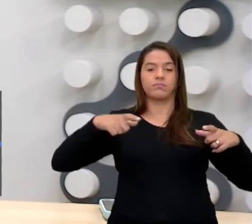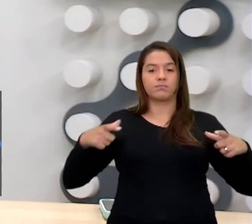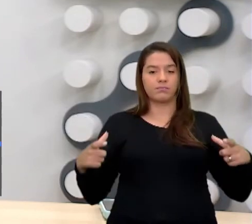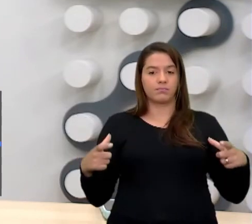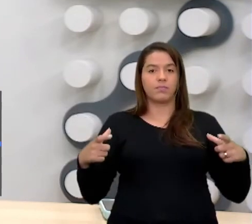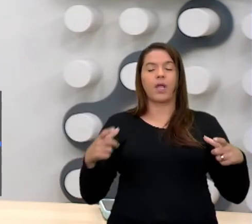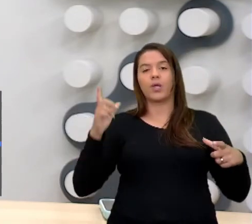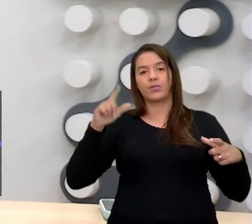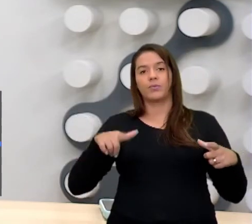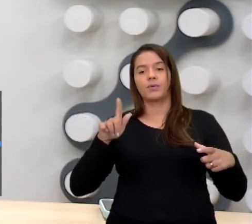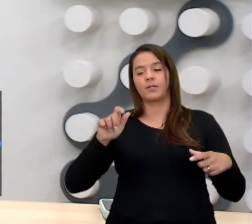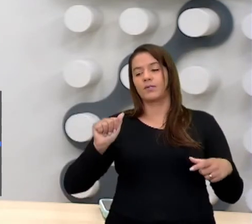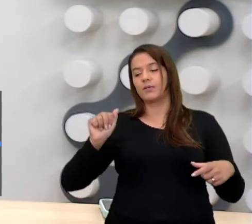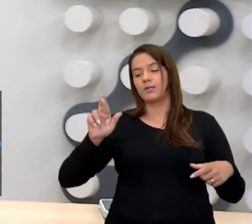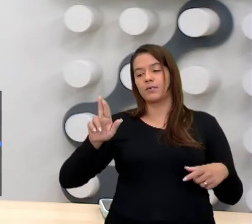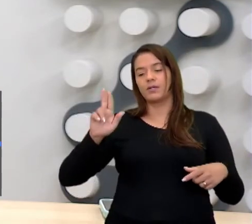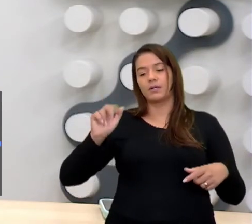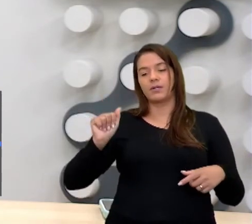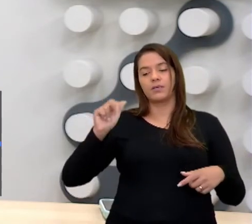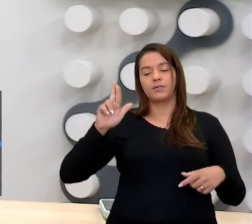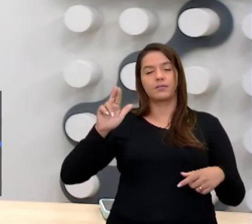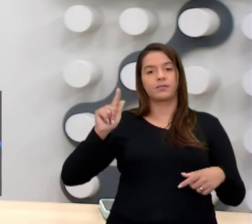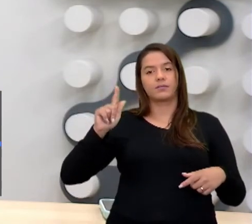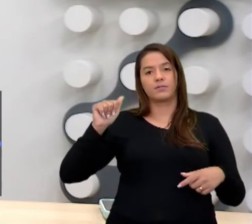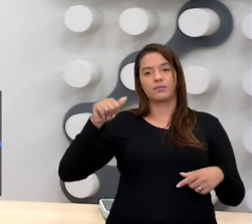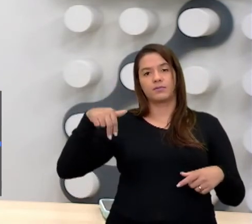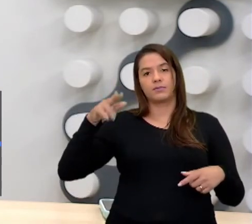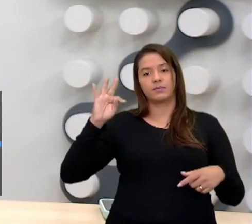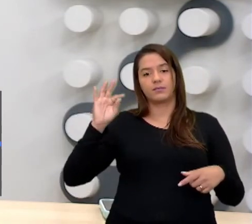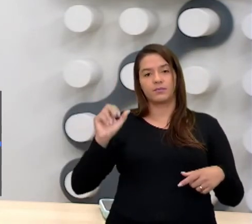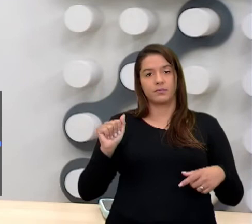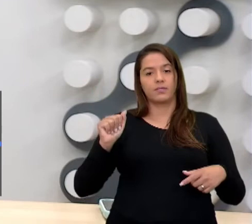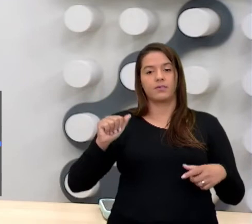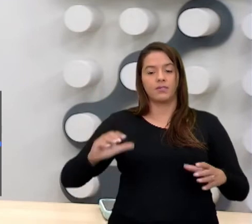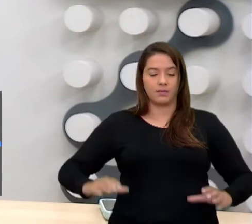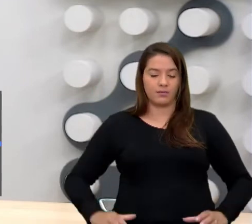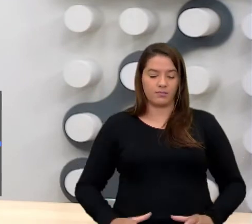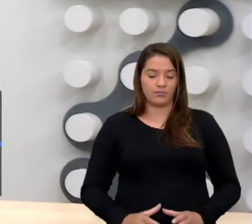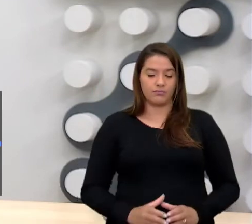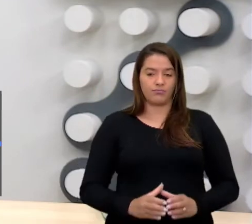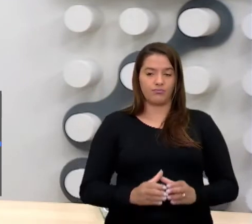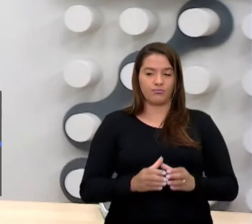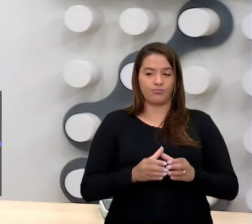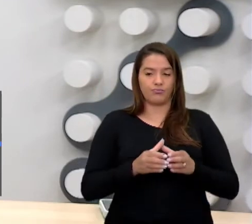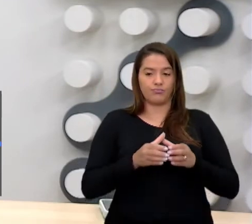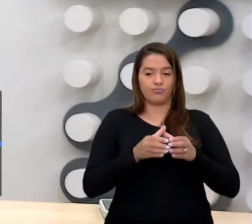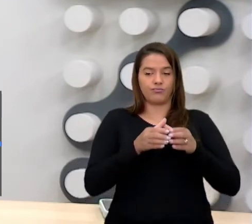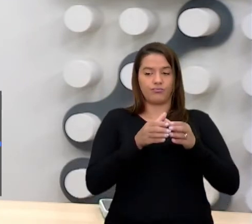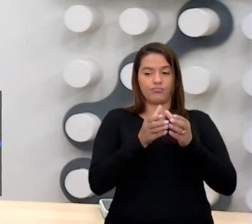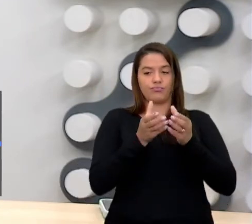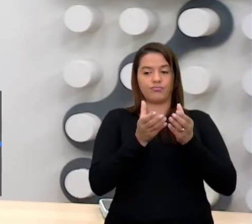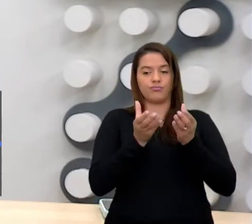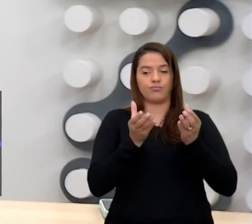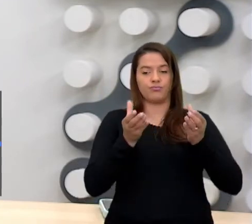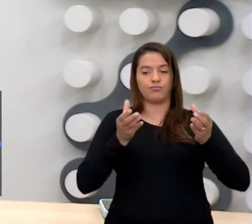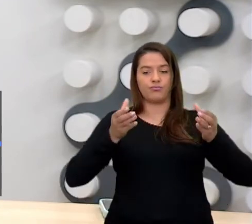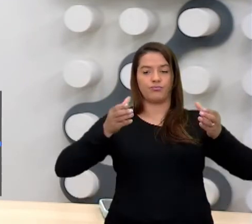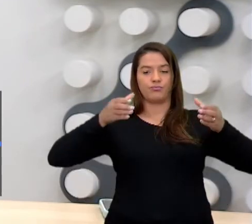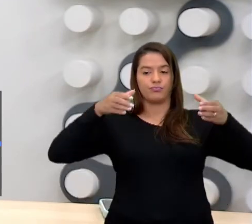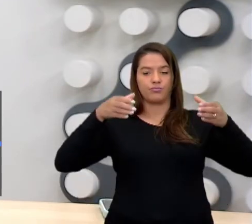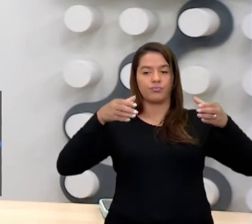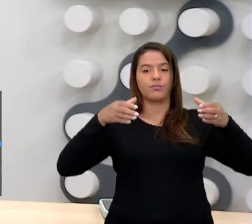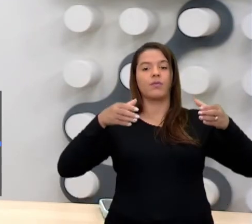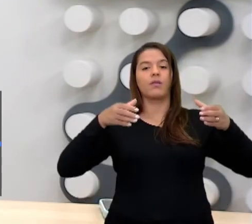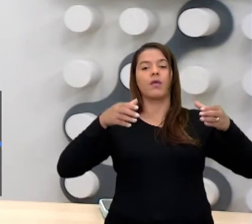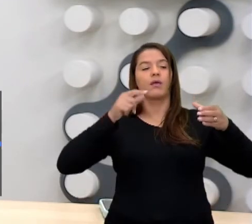a garganta, né? Porque na realidade o que nós vimos no 3, a chaminé, ele é bem estreito, né, em relação à garganta.